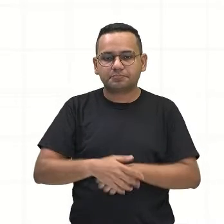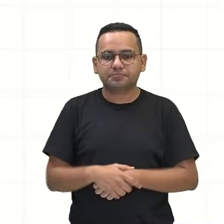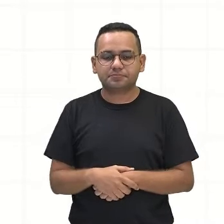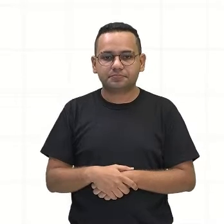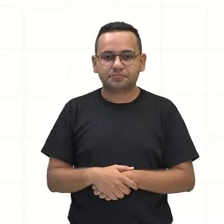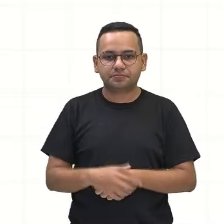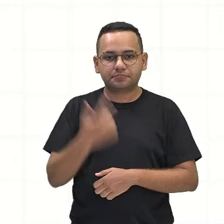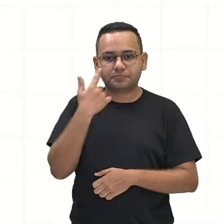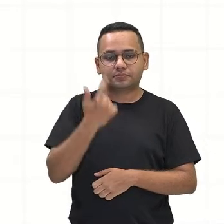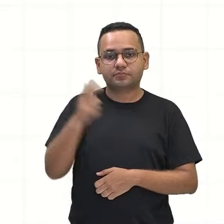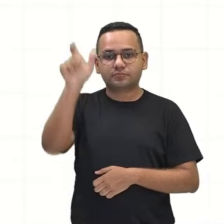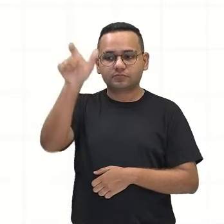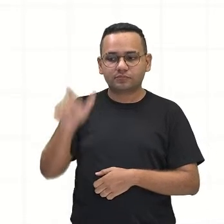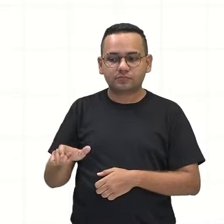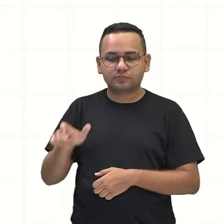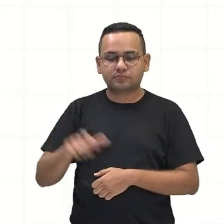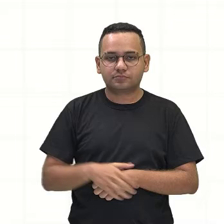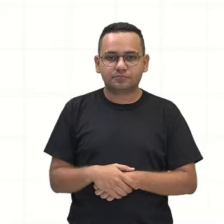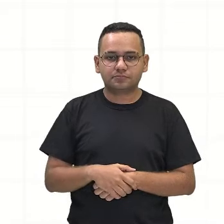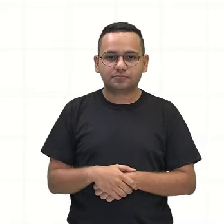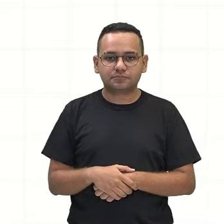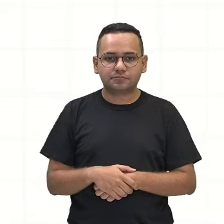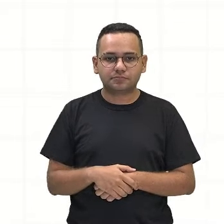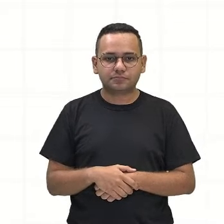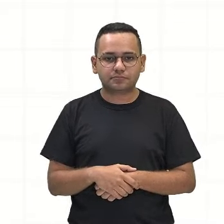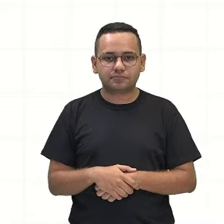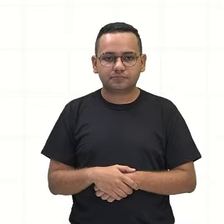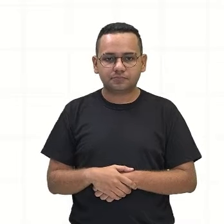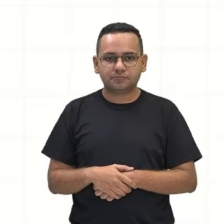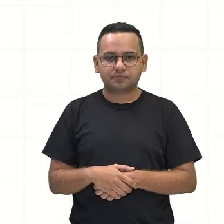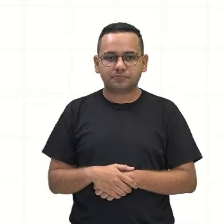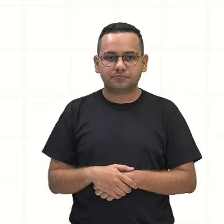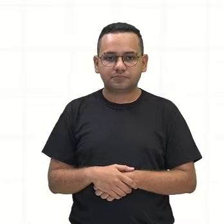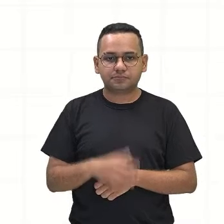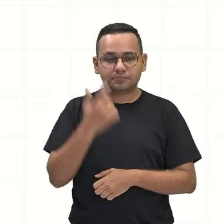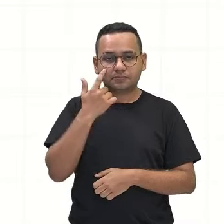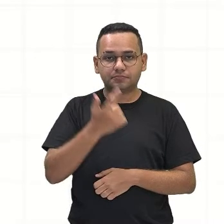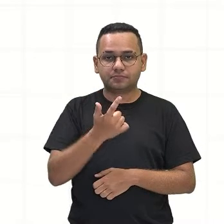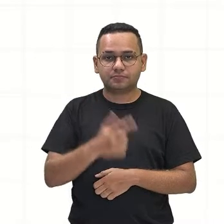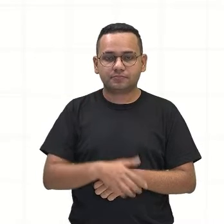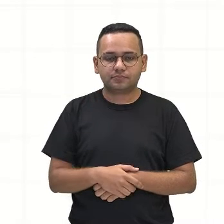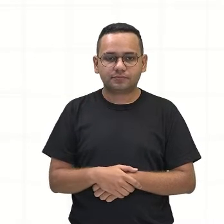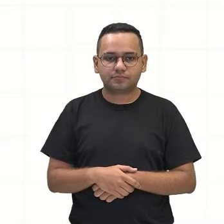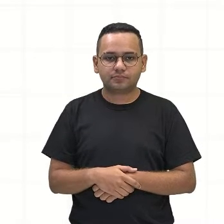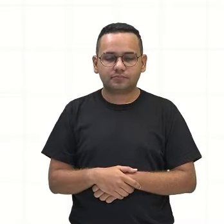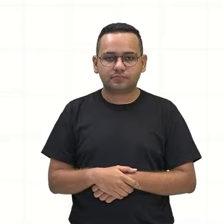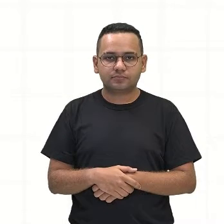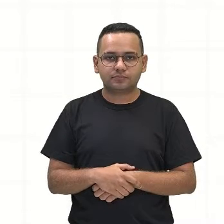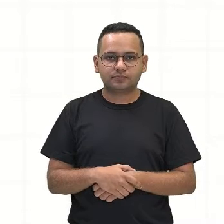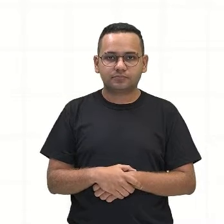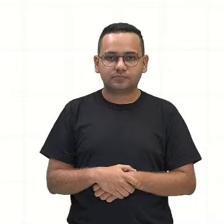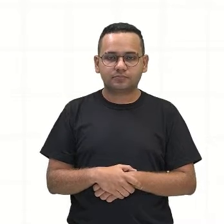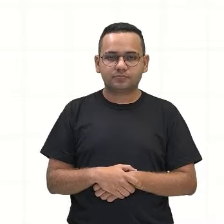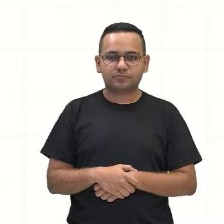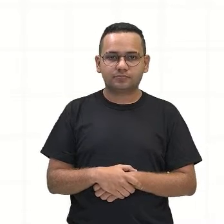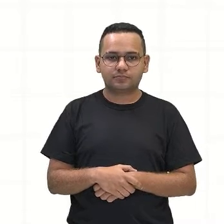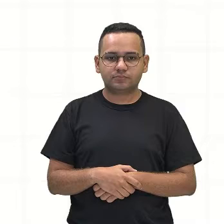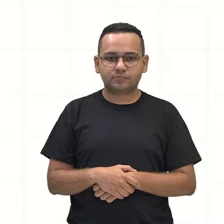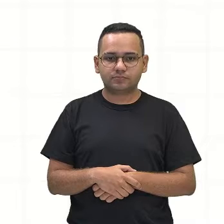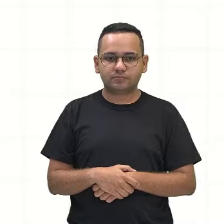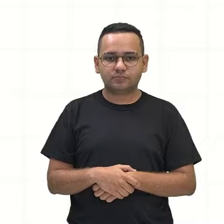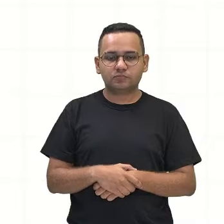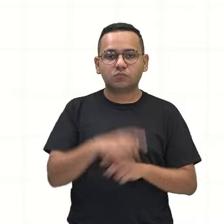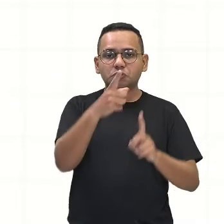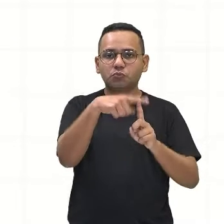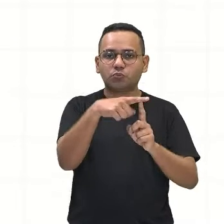duas colunas. A primeira coluna sobre o gênero